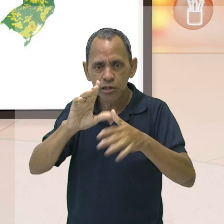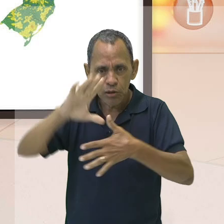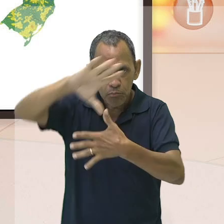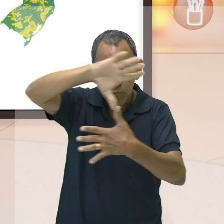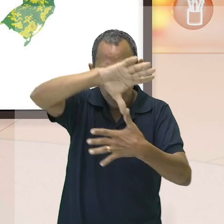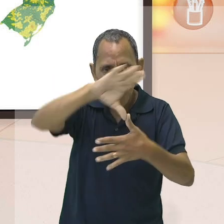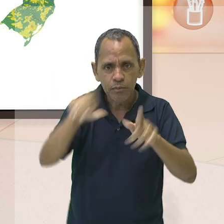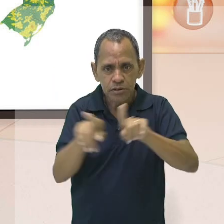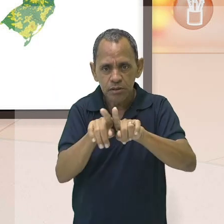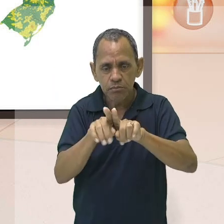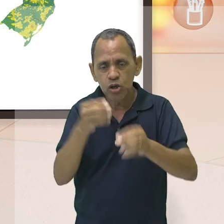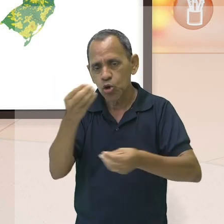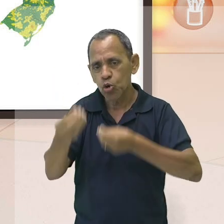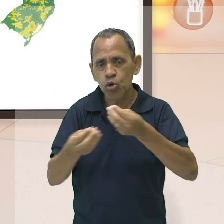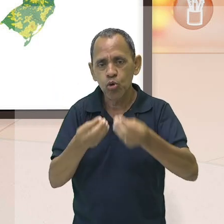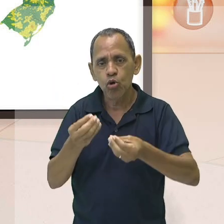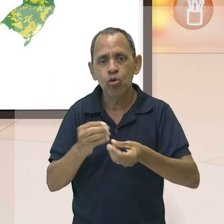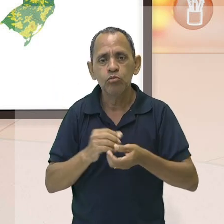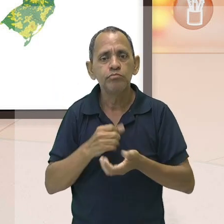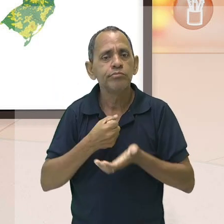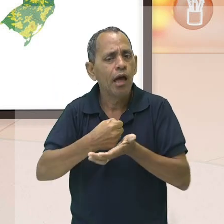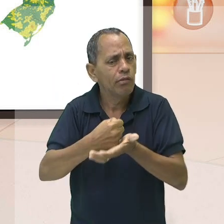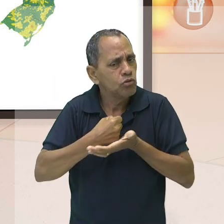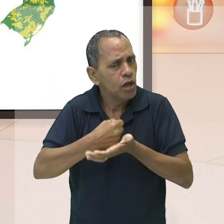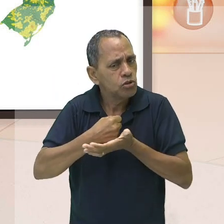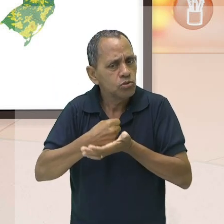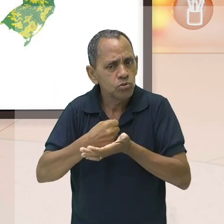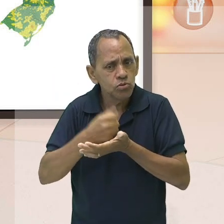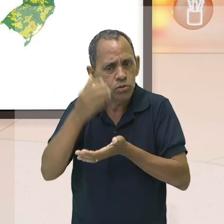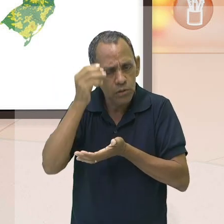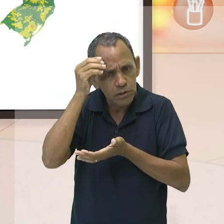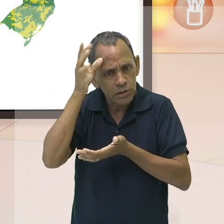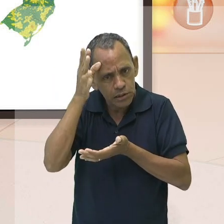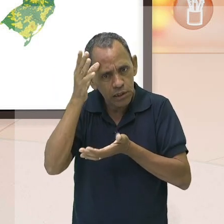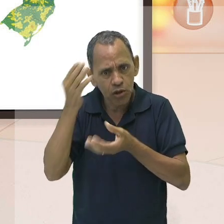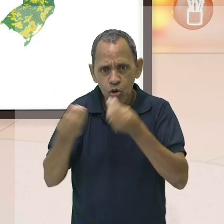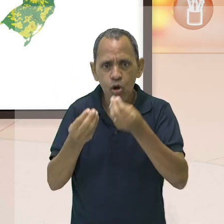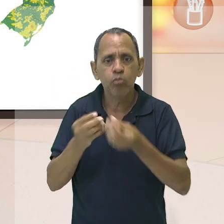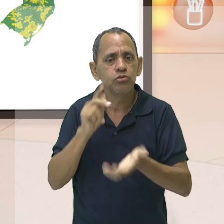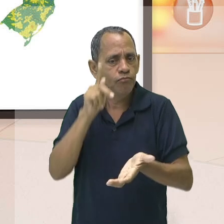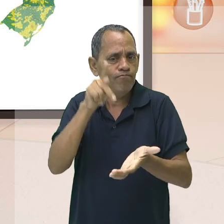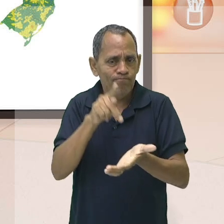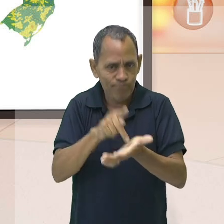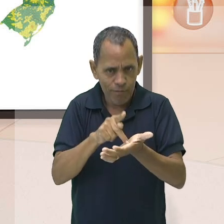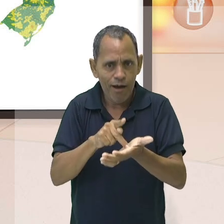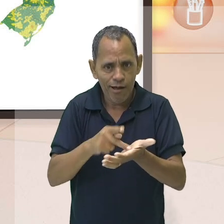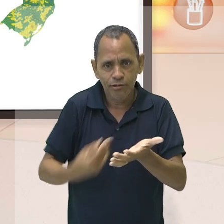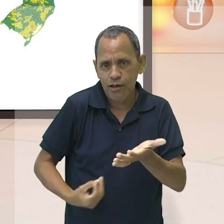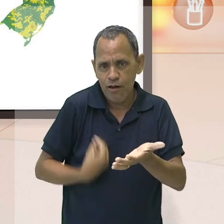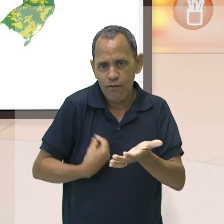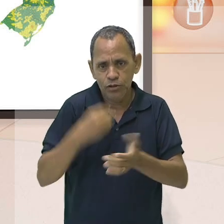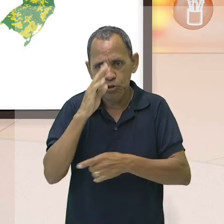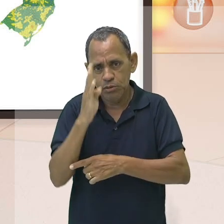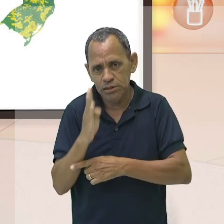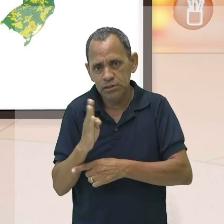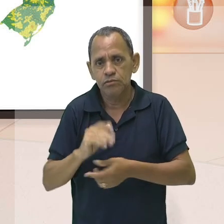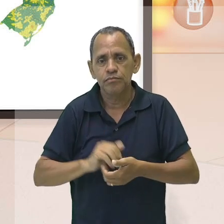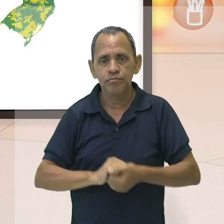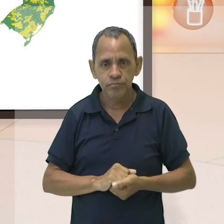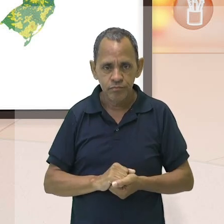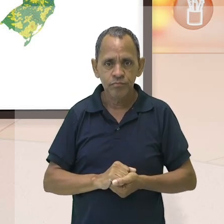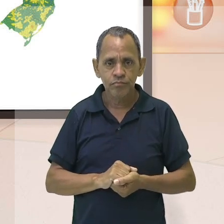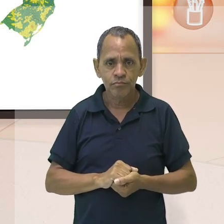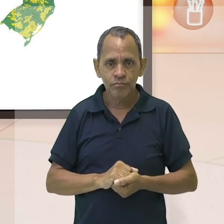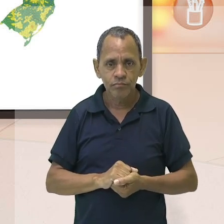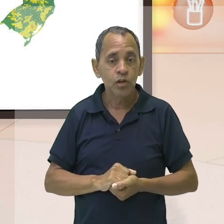informações numéricas, mas ajudam a gente a compreender determinada realidade, como a gente sabe, né? Terceira série do ensino médio, a gente analisa mapas também em